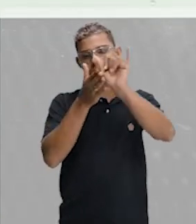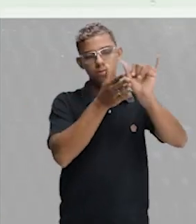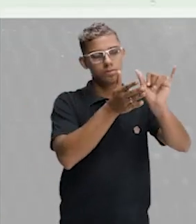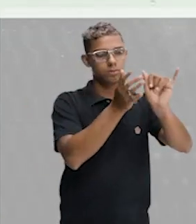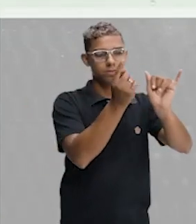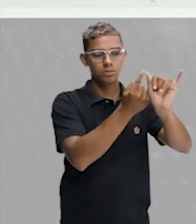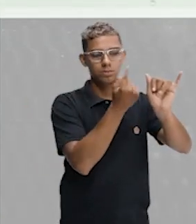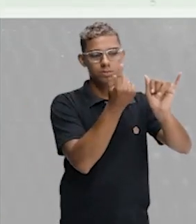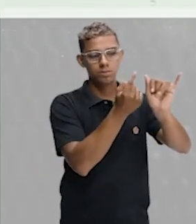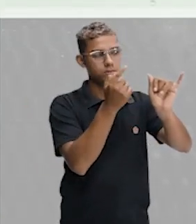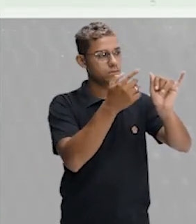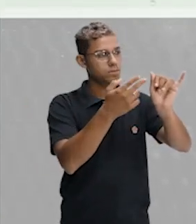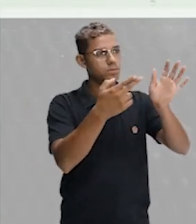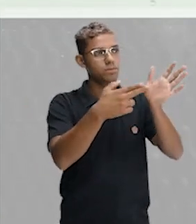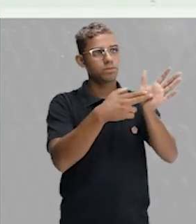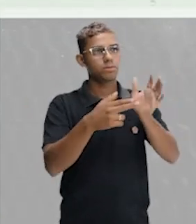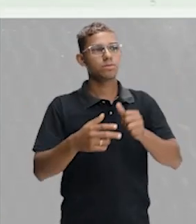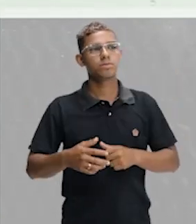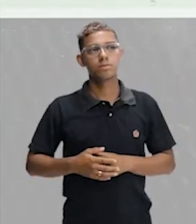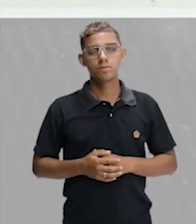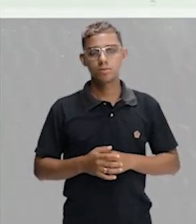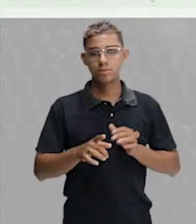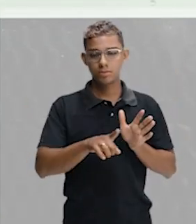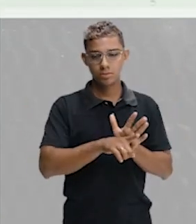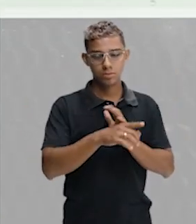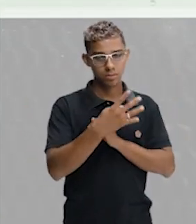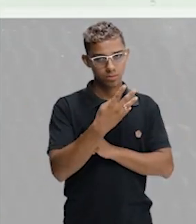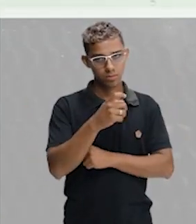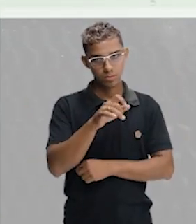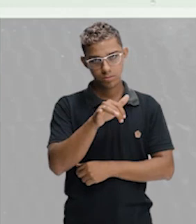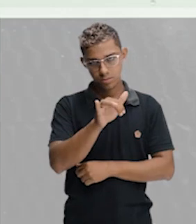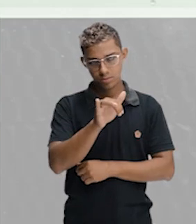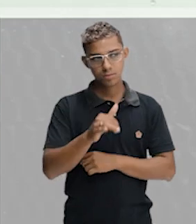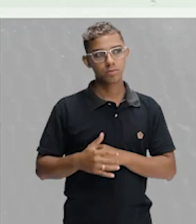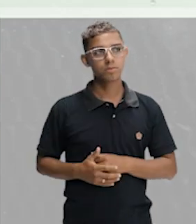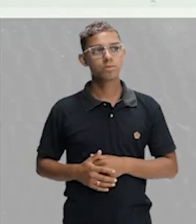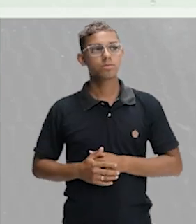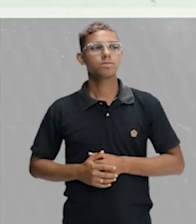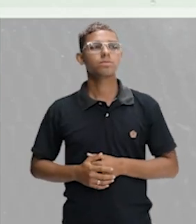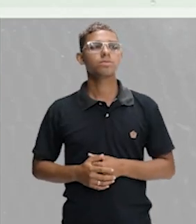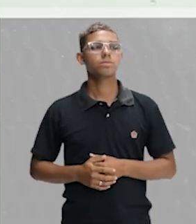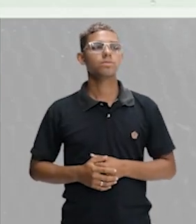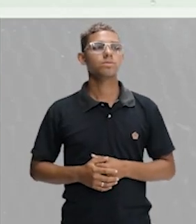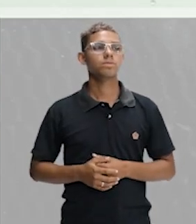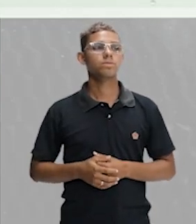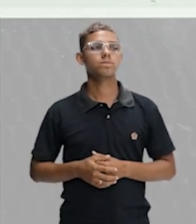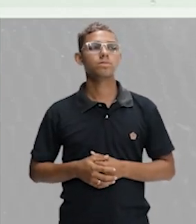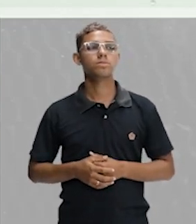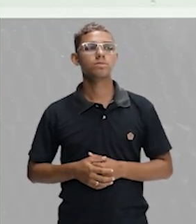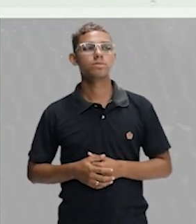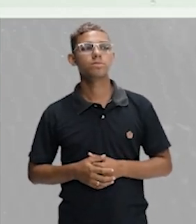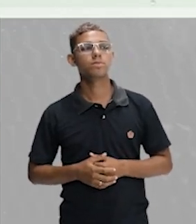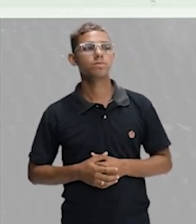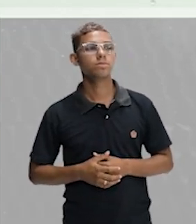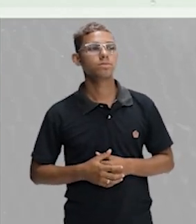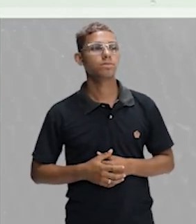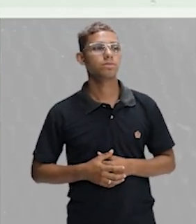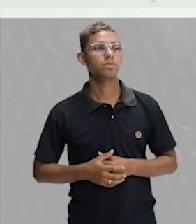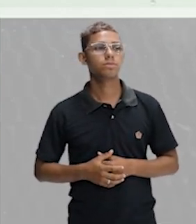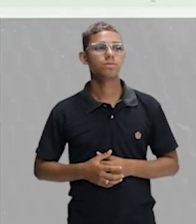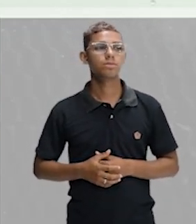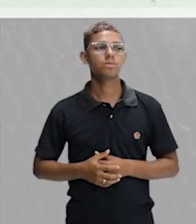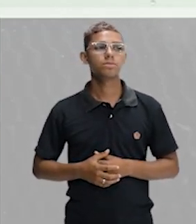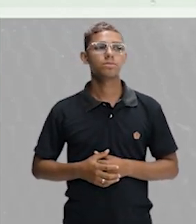é o que a gente vai fazer aqui ó então vai ficar aqui ó menos quatro Y igual a menos